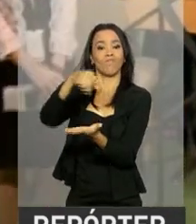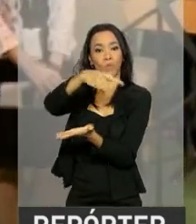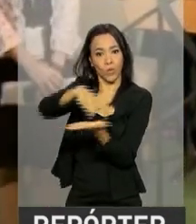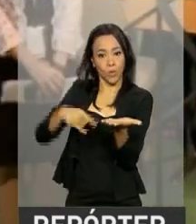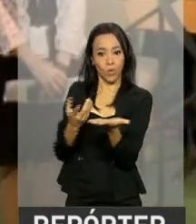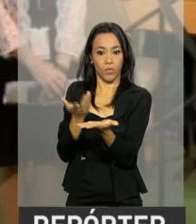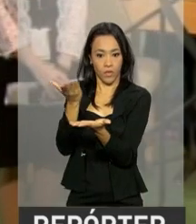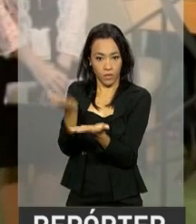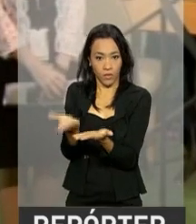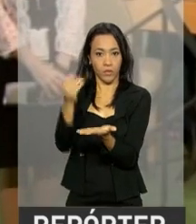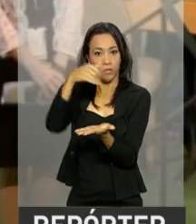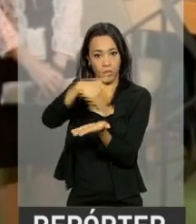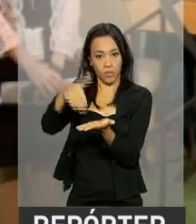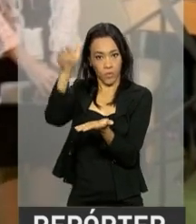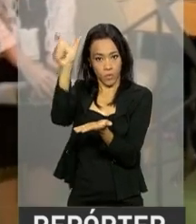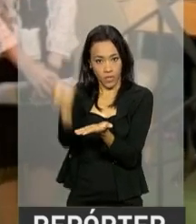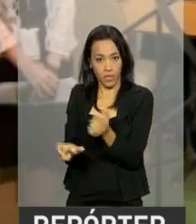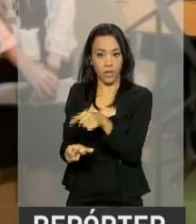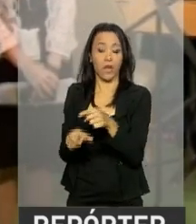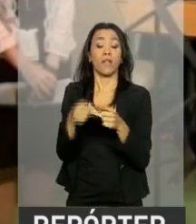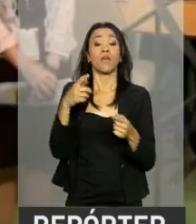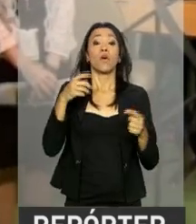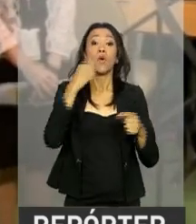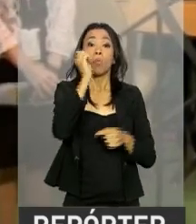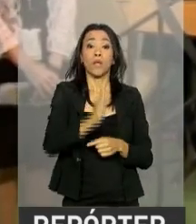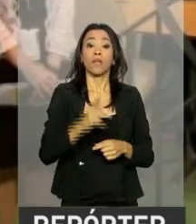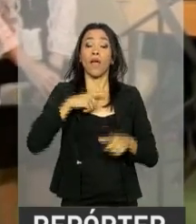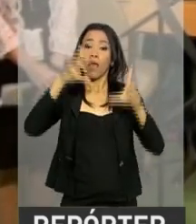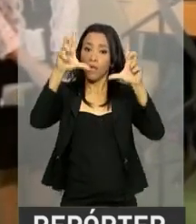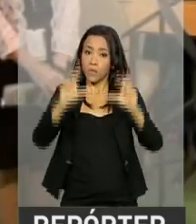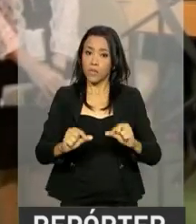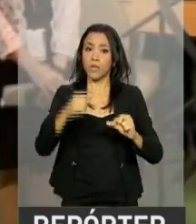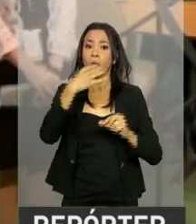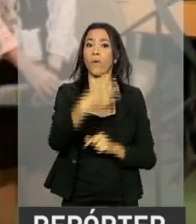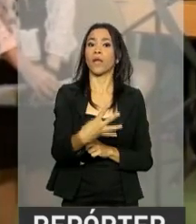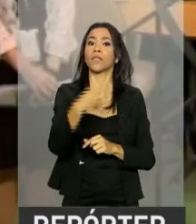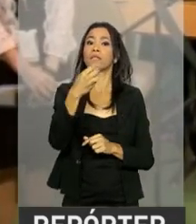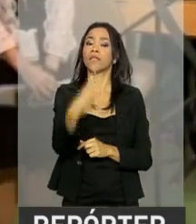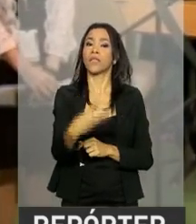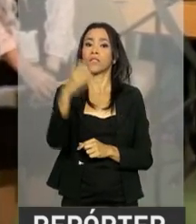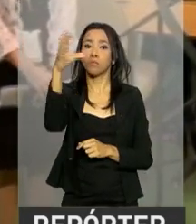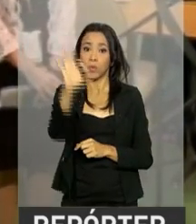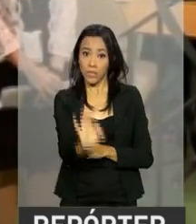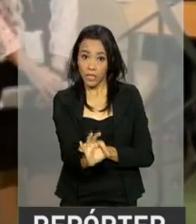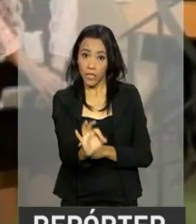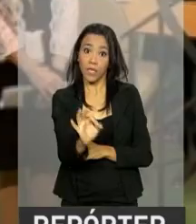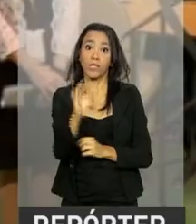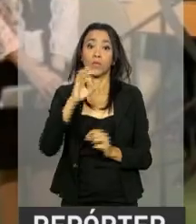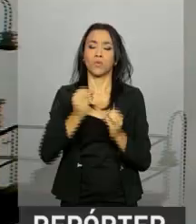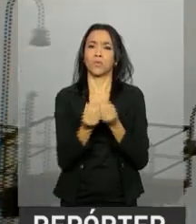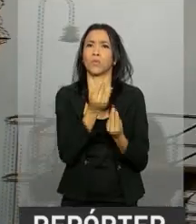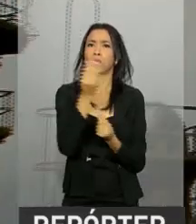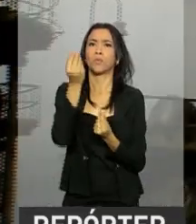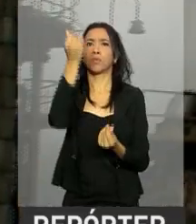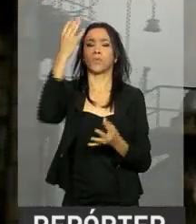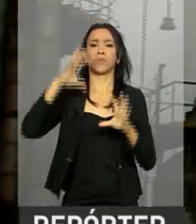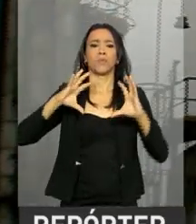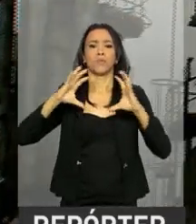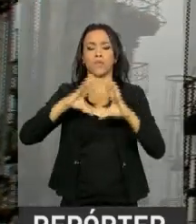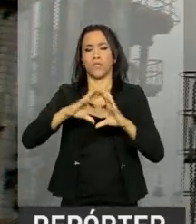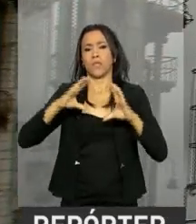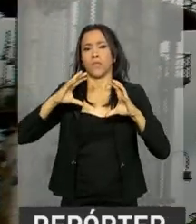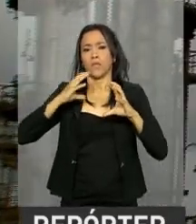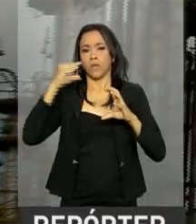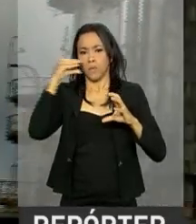2030 o país quer reduzir em 43% as emissões de gases poluentes na atmosfera 60